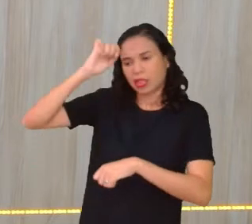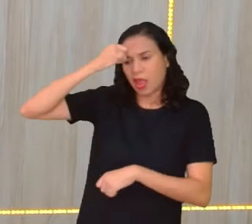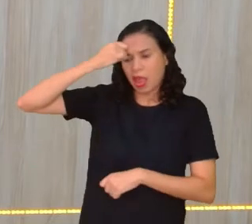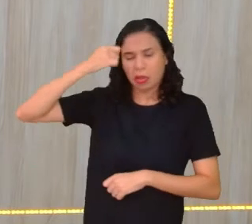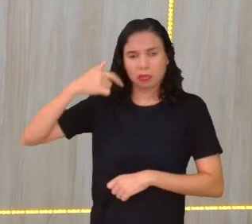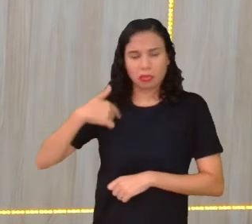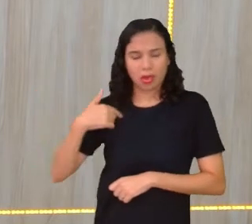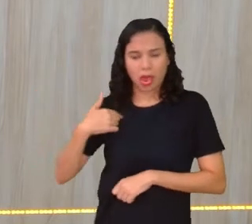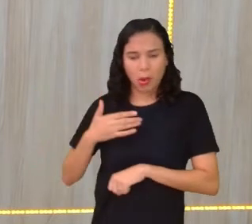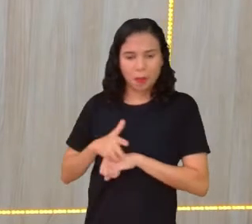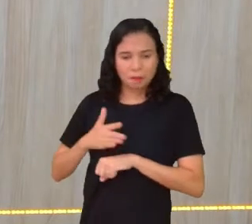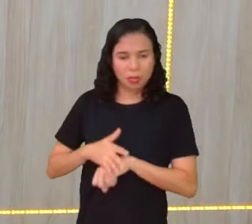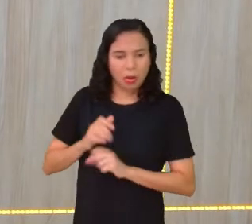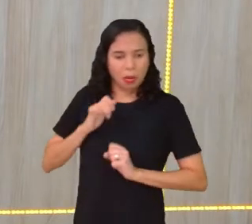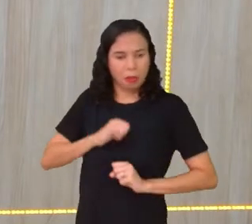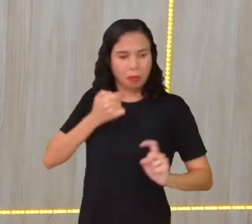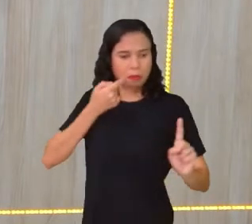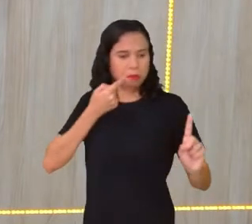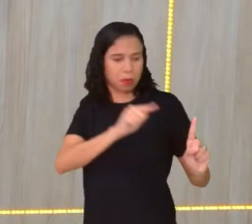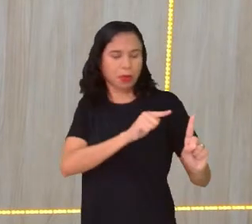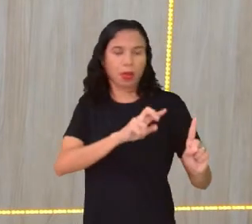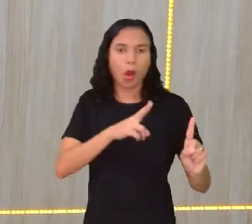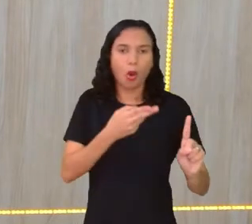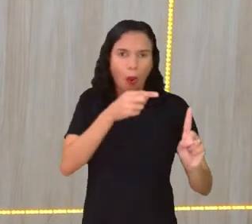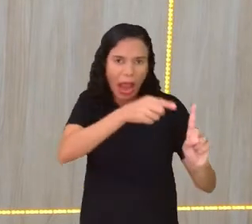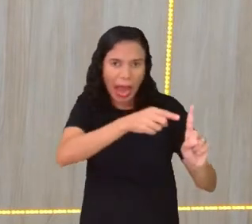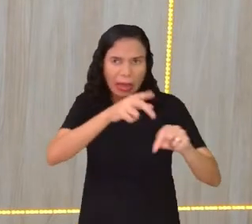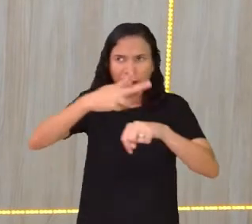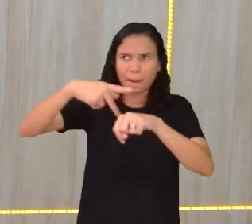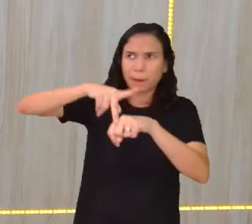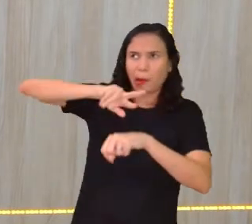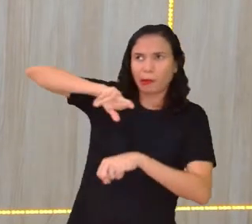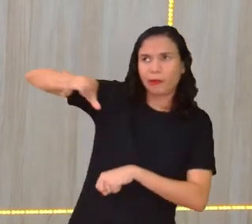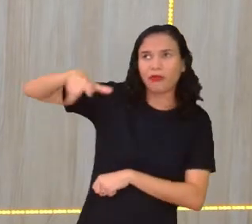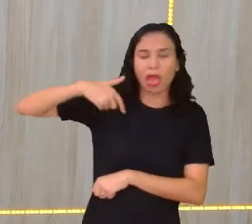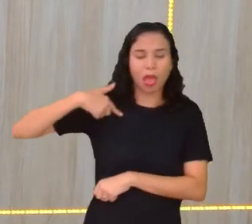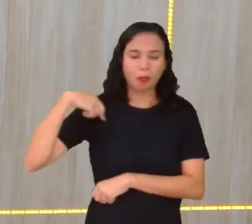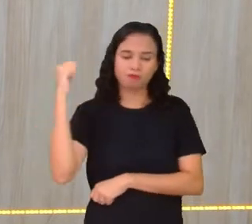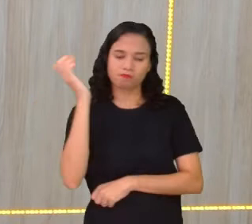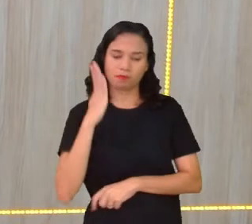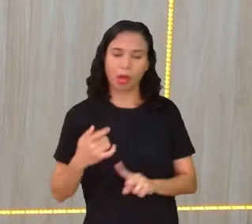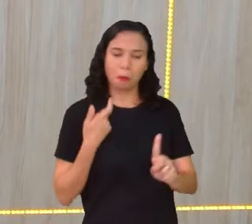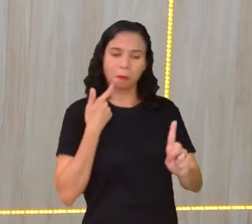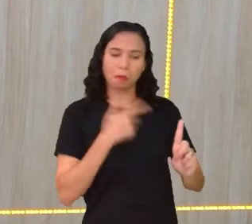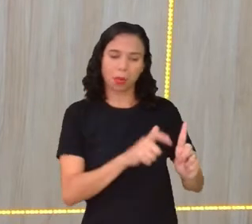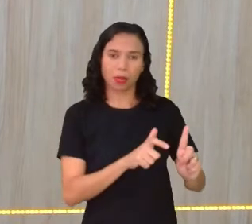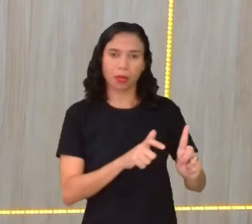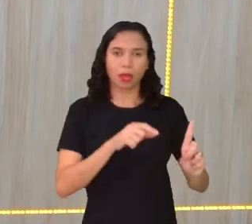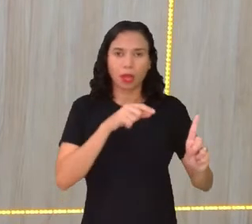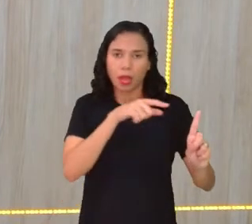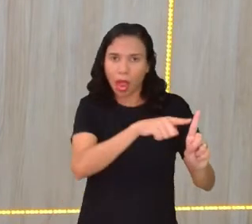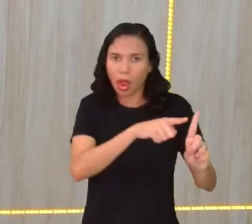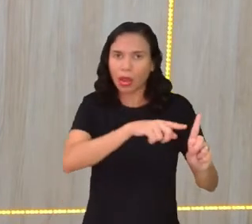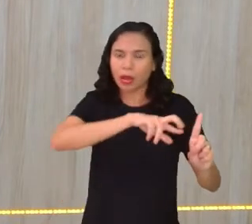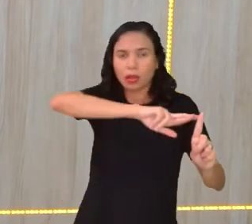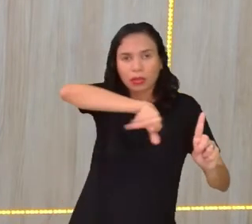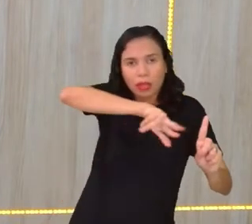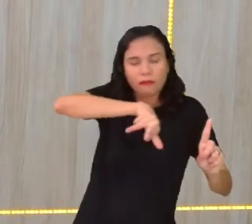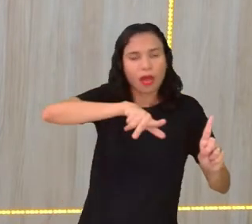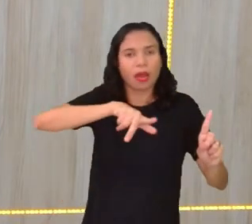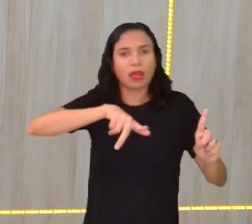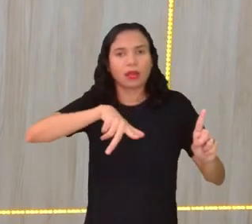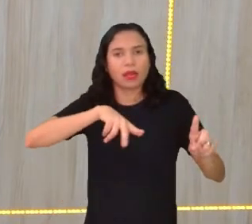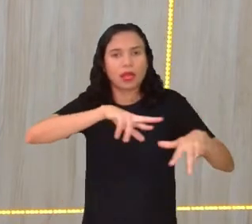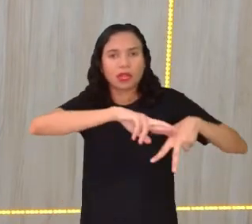do que você, porque ele é de um outro país, porque ele tem uma opção sexual diferente da